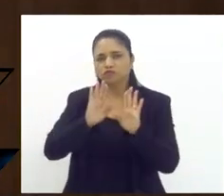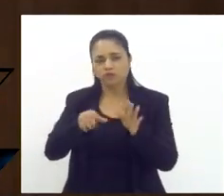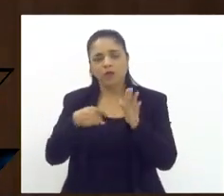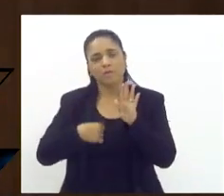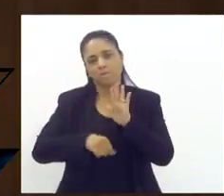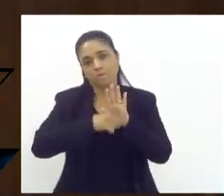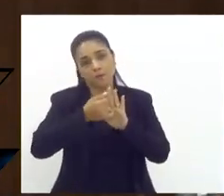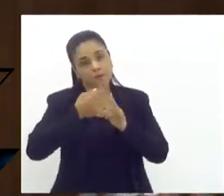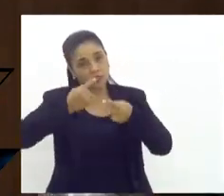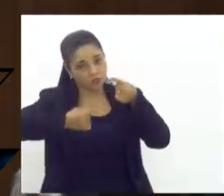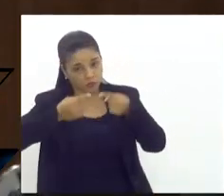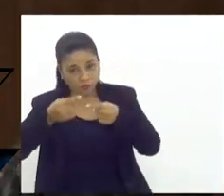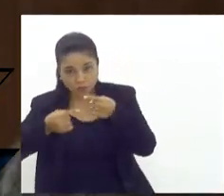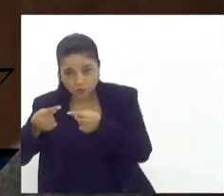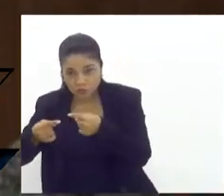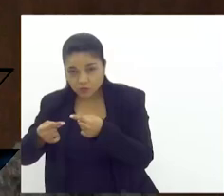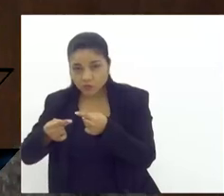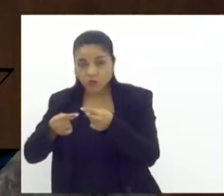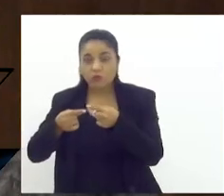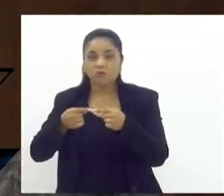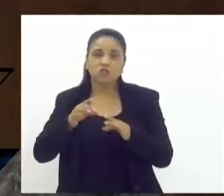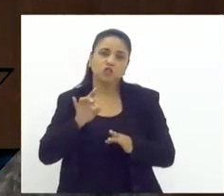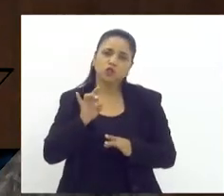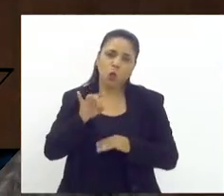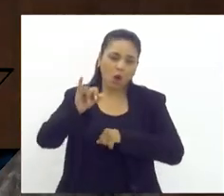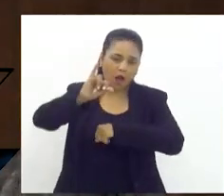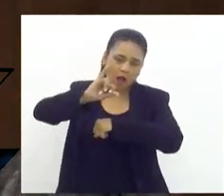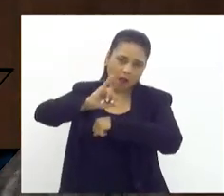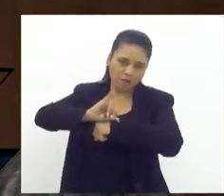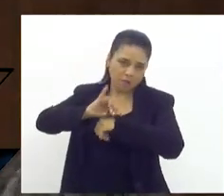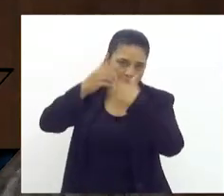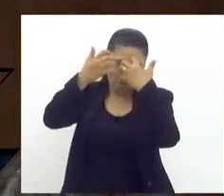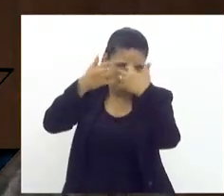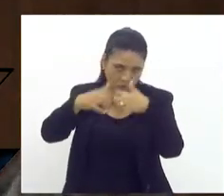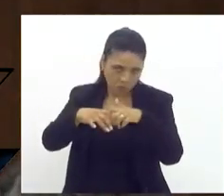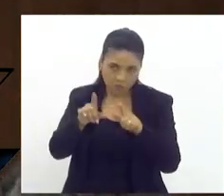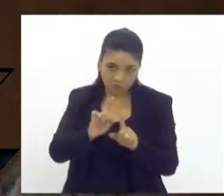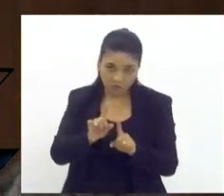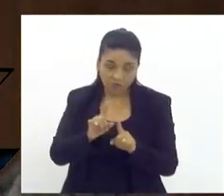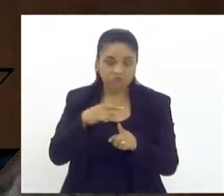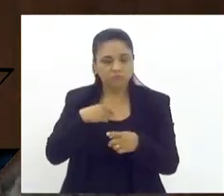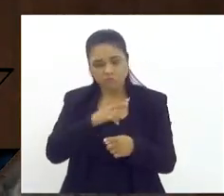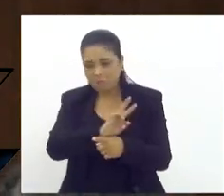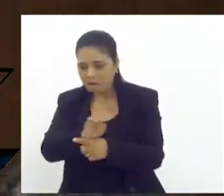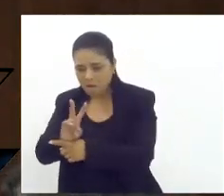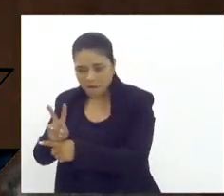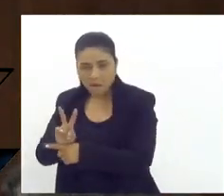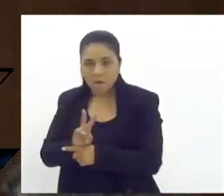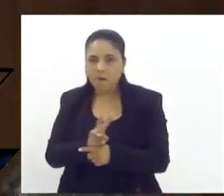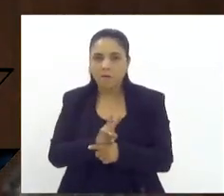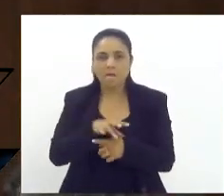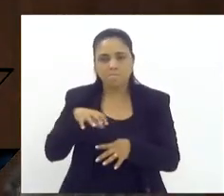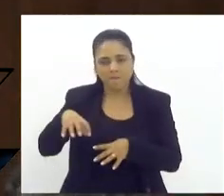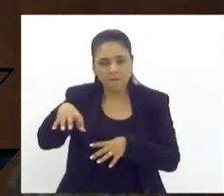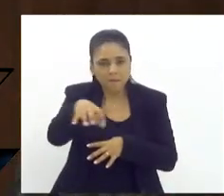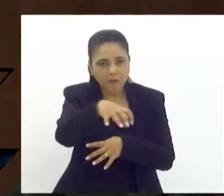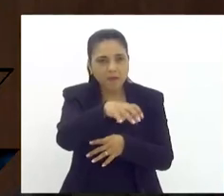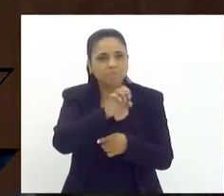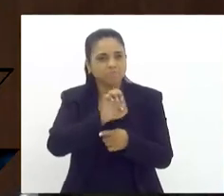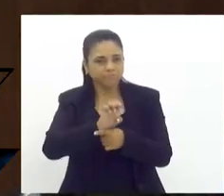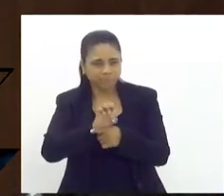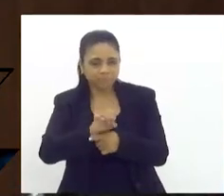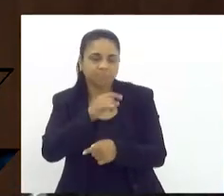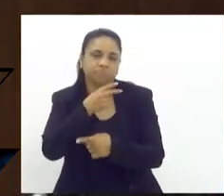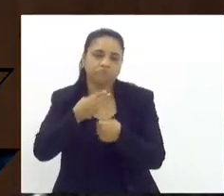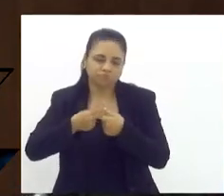não é apenas dizer que é a capital que realmente tem muitas unidades de conservação estaduais municipais